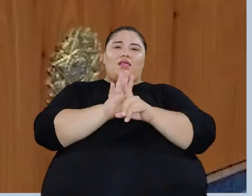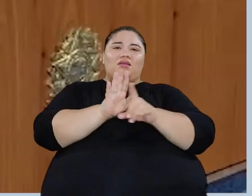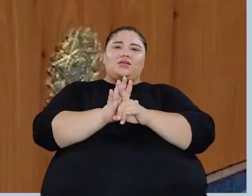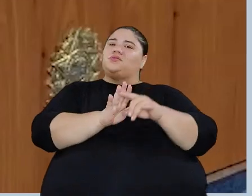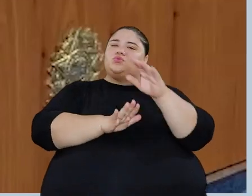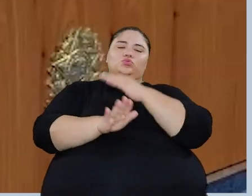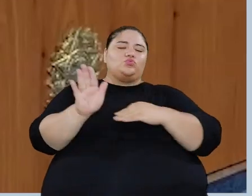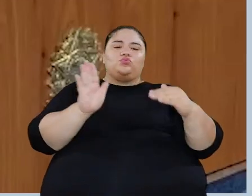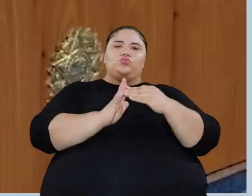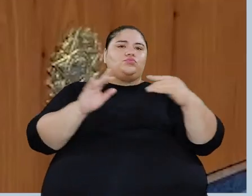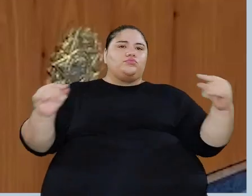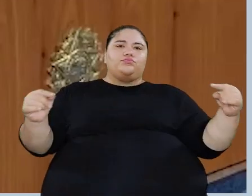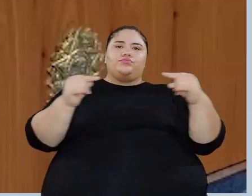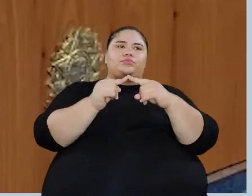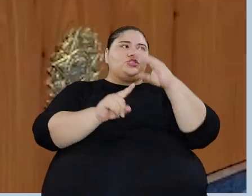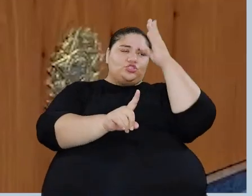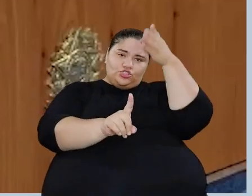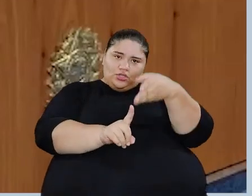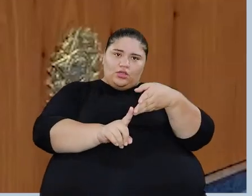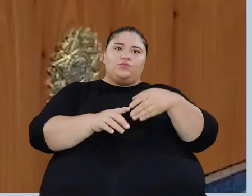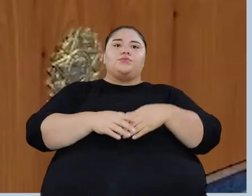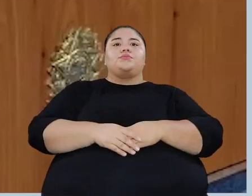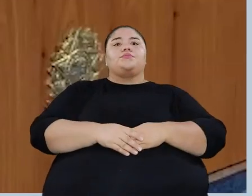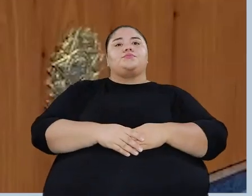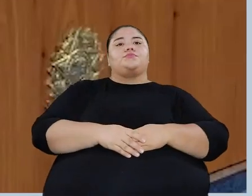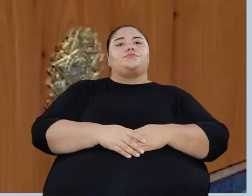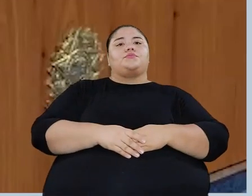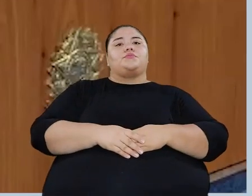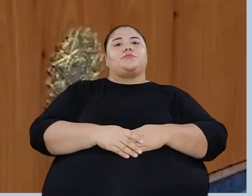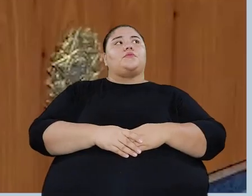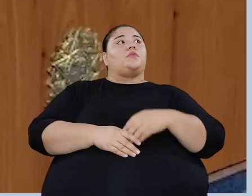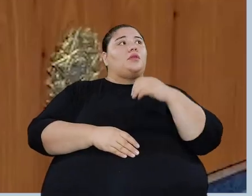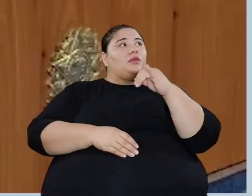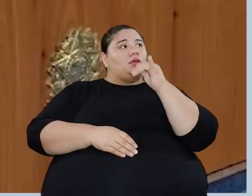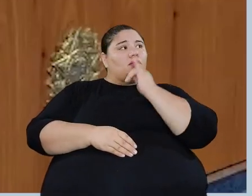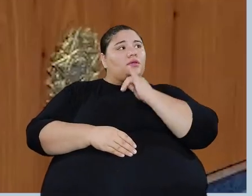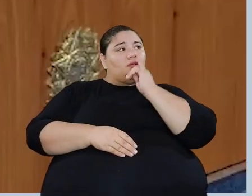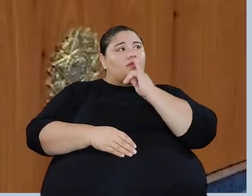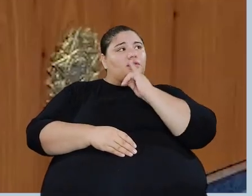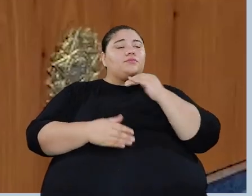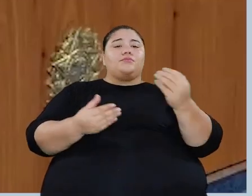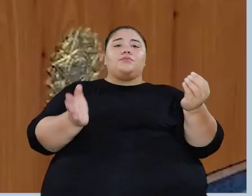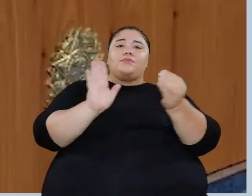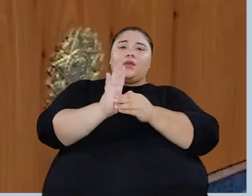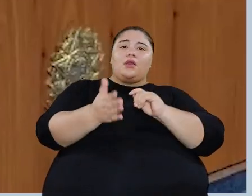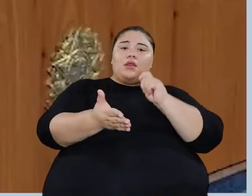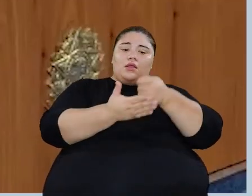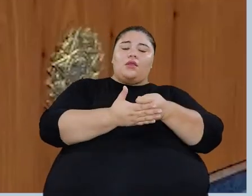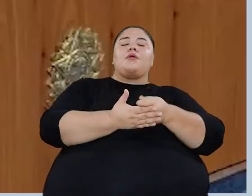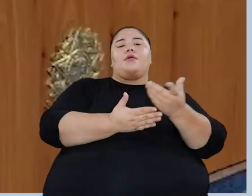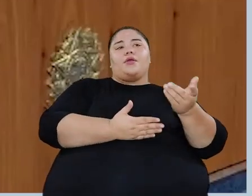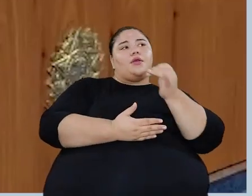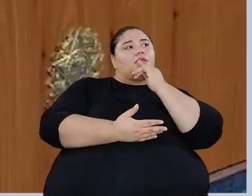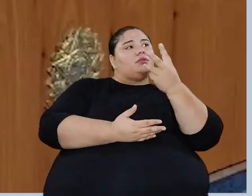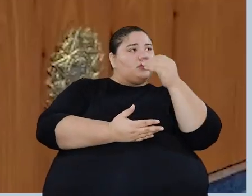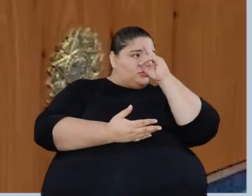toda dirigida a que socorra de imediato, excetuada aquelas operações que o contribuinte paga ao final do mês, né, de